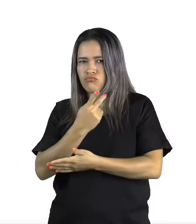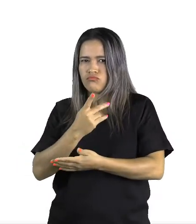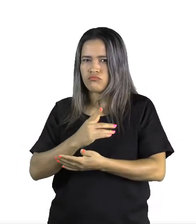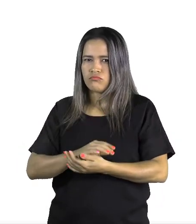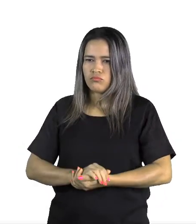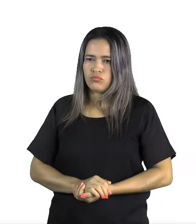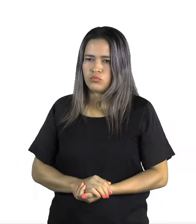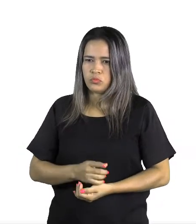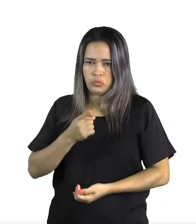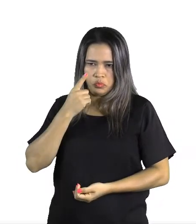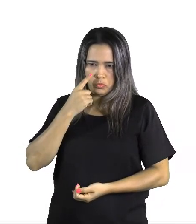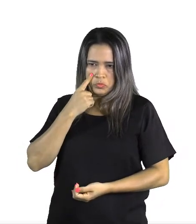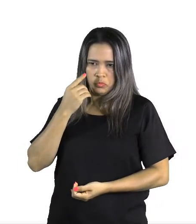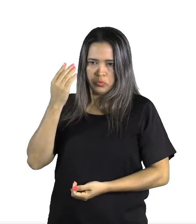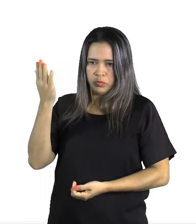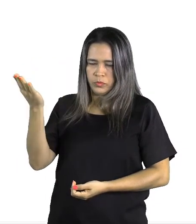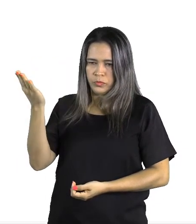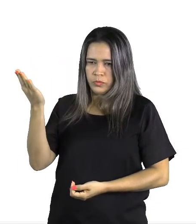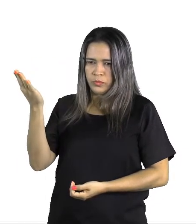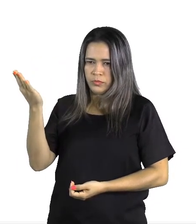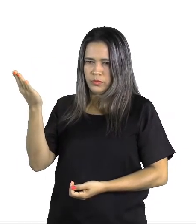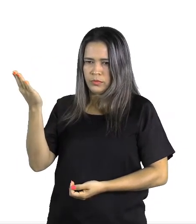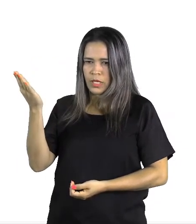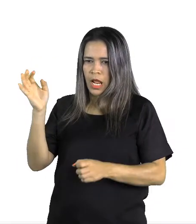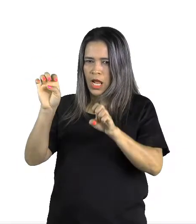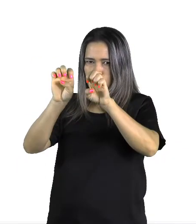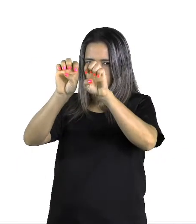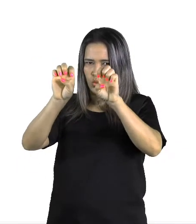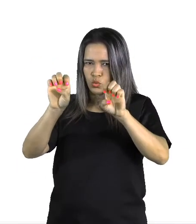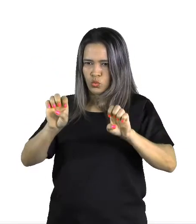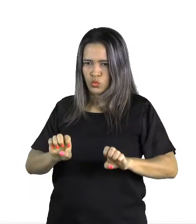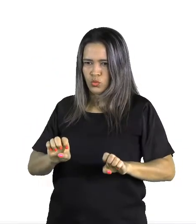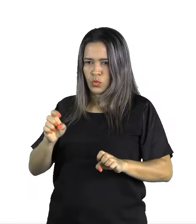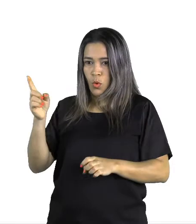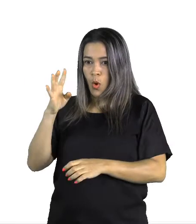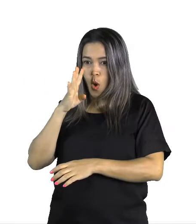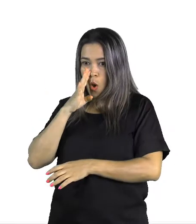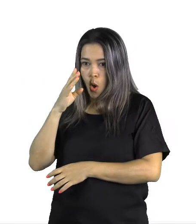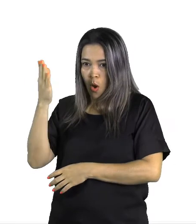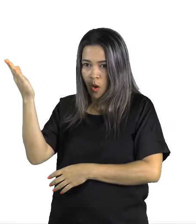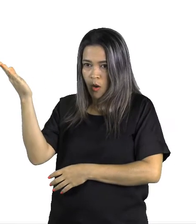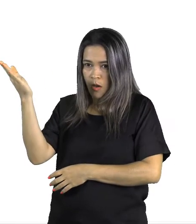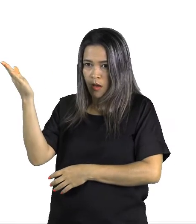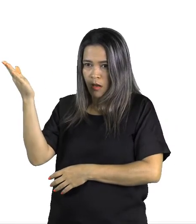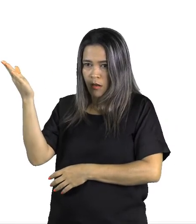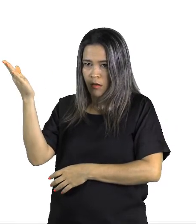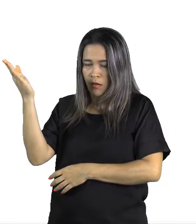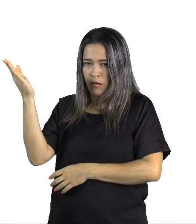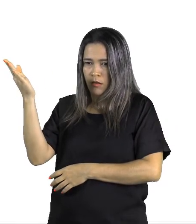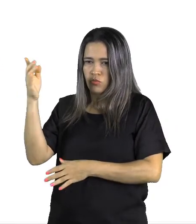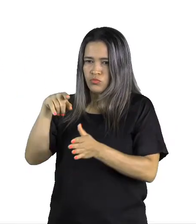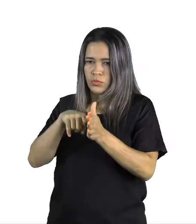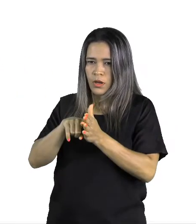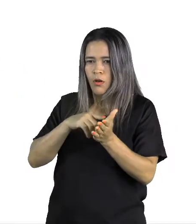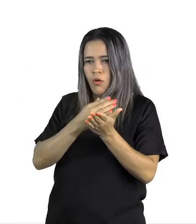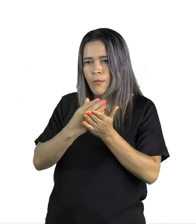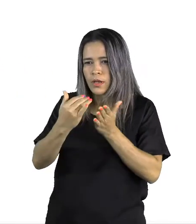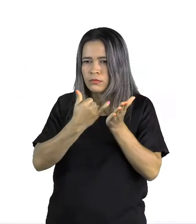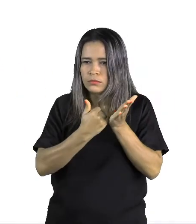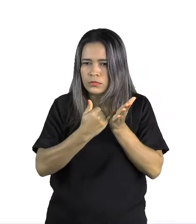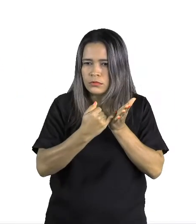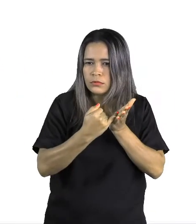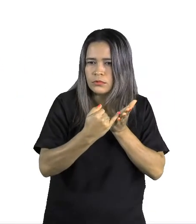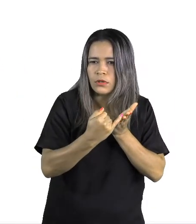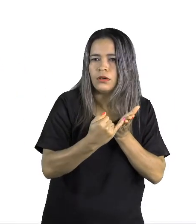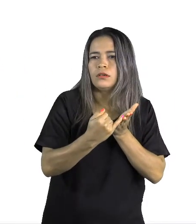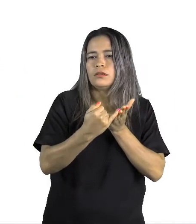Olha, tá vendo? É esta estrutura aqui, ó. Observe bem que é esta estrutura. Começa com a introdução. Isso aqui é um